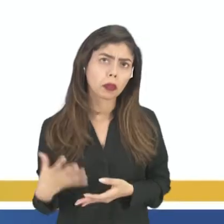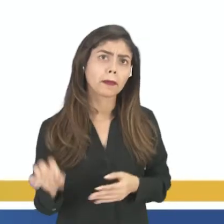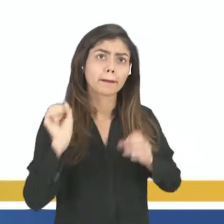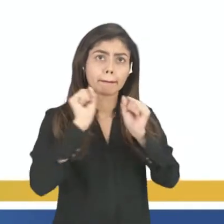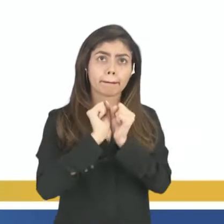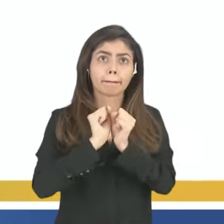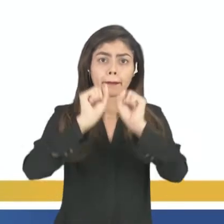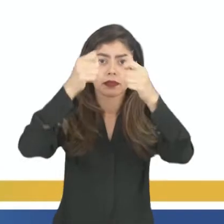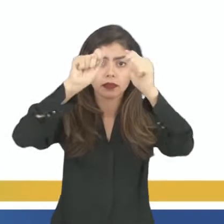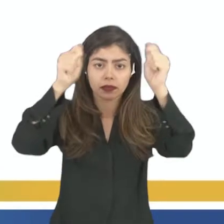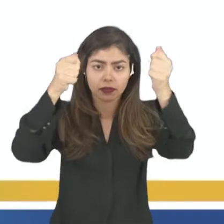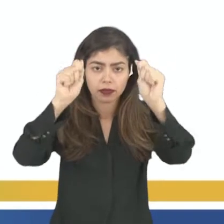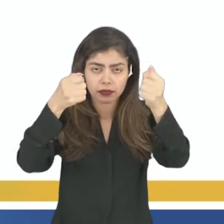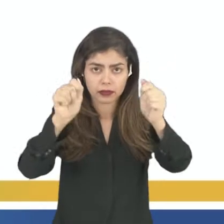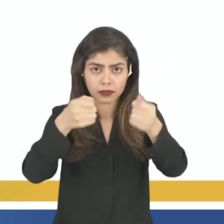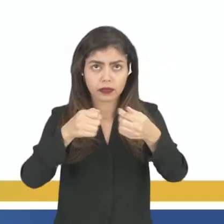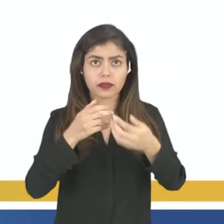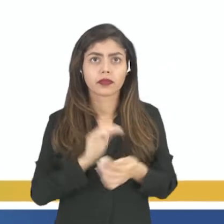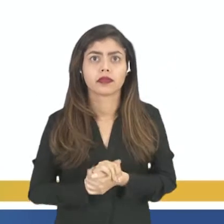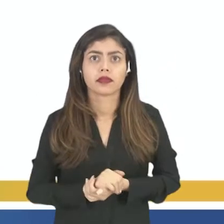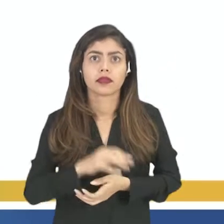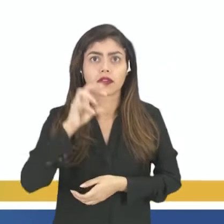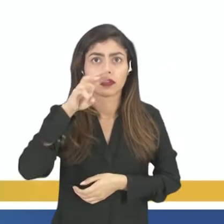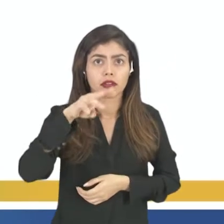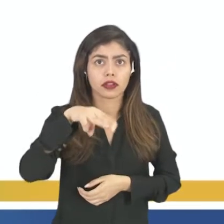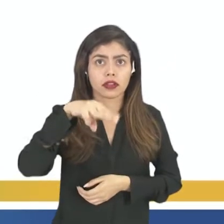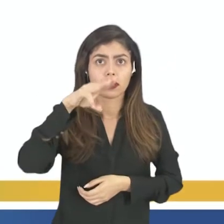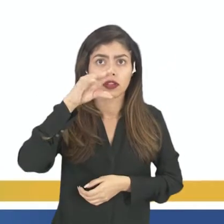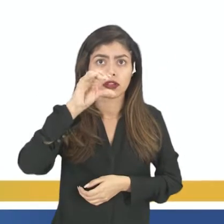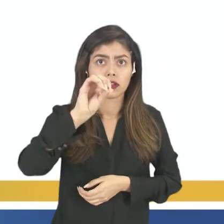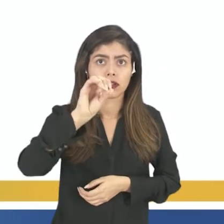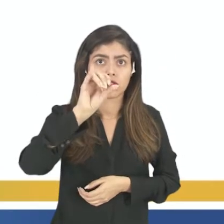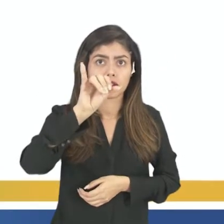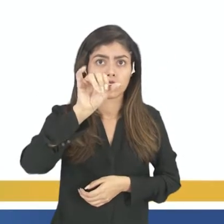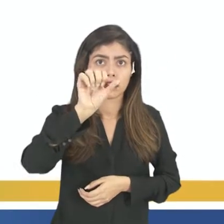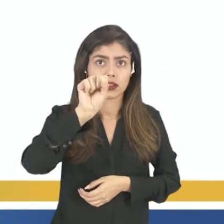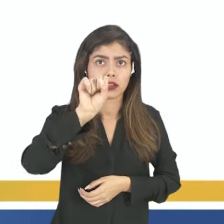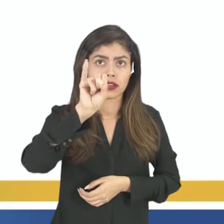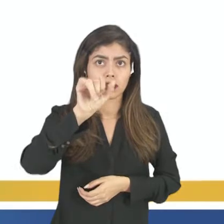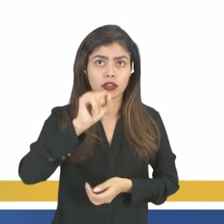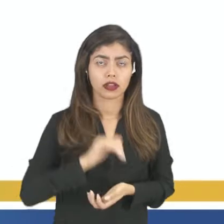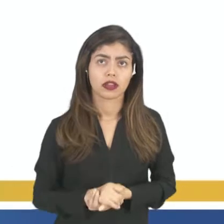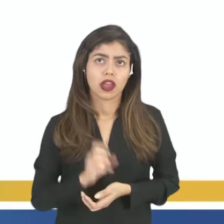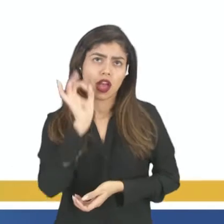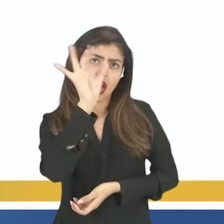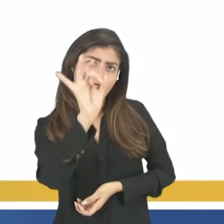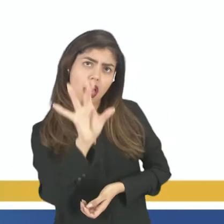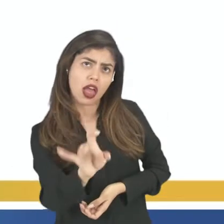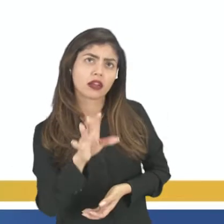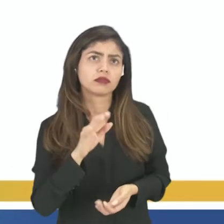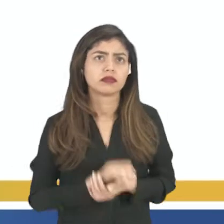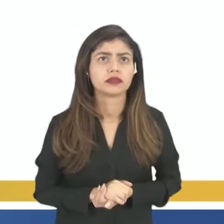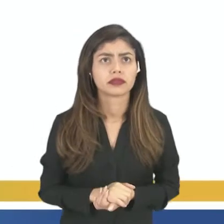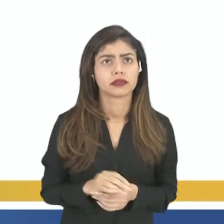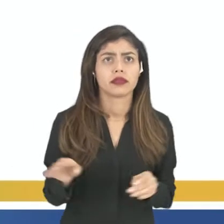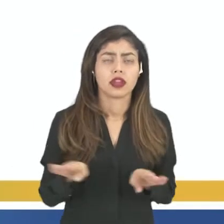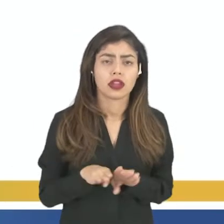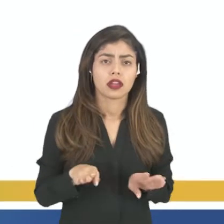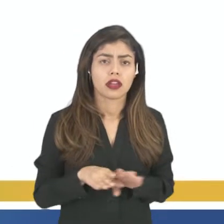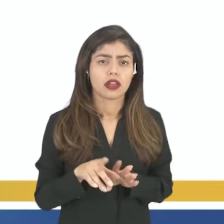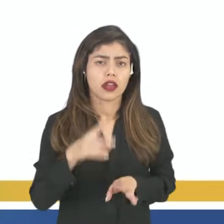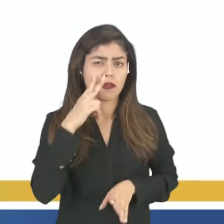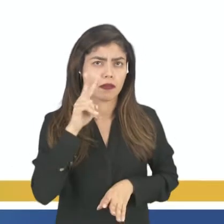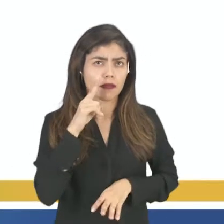escultura chamada Moisés. Acompanha comigo aqui na tela e observe bem cada detalhe dessa obra. Vejam